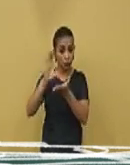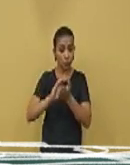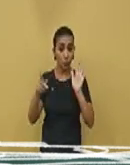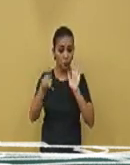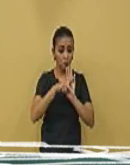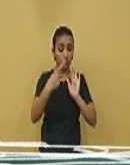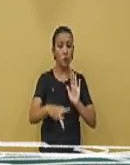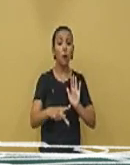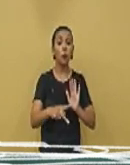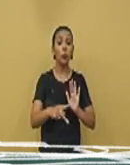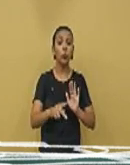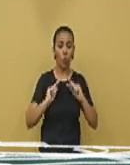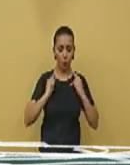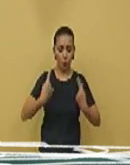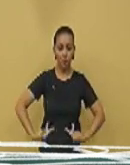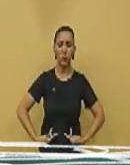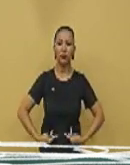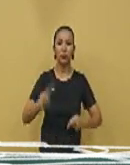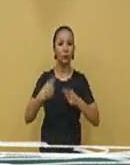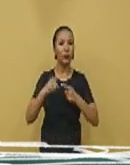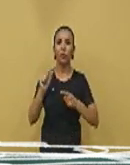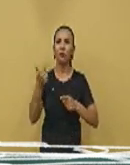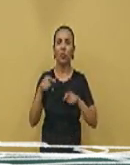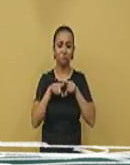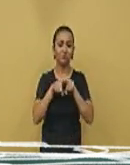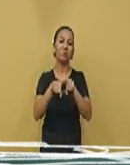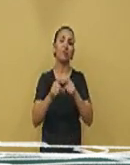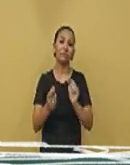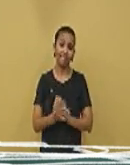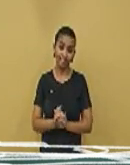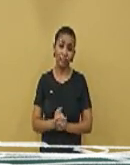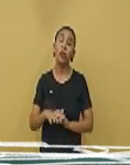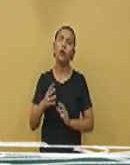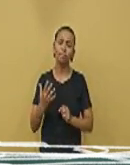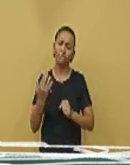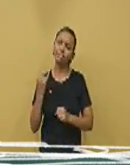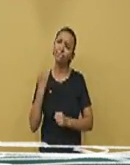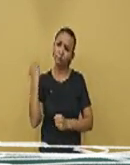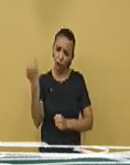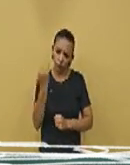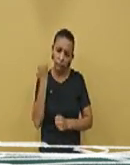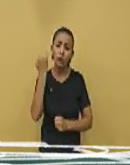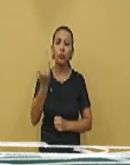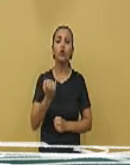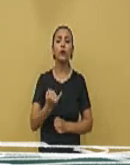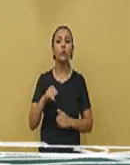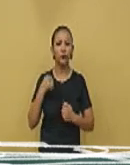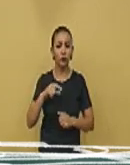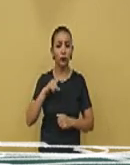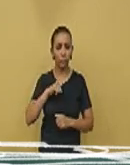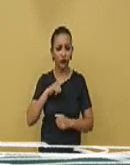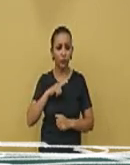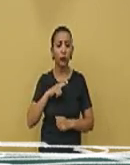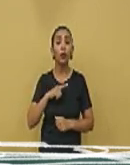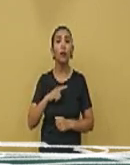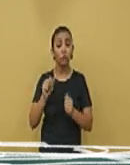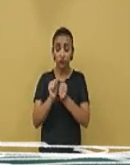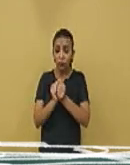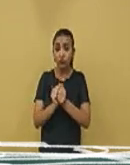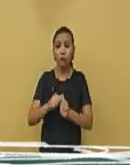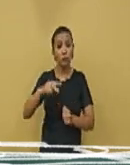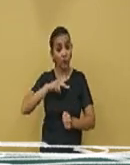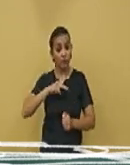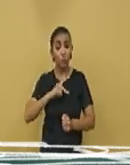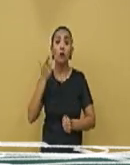ser aplicada nas humanas, que não tem esse tipo de parceria. Então, é fundamental que a gente tenha essas parcerias público-privadas para a gente